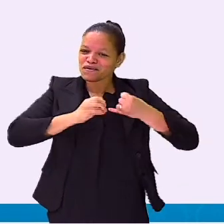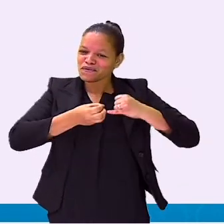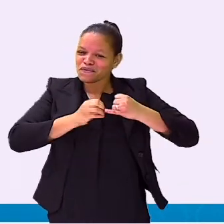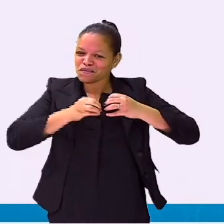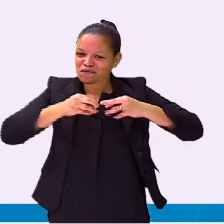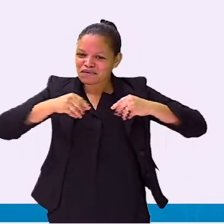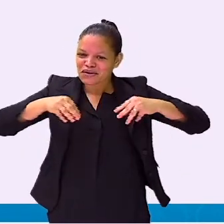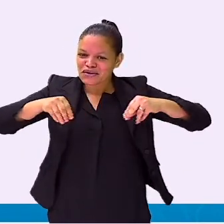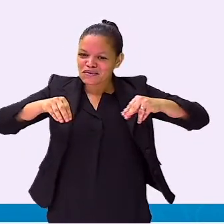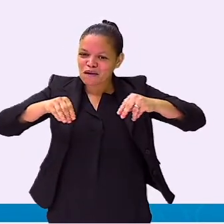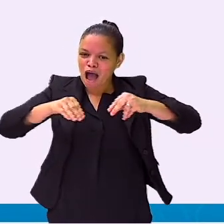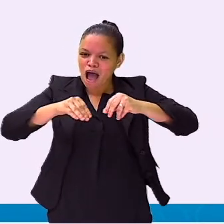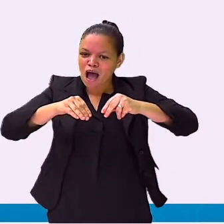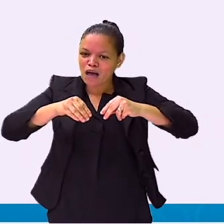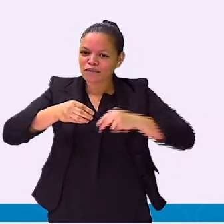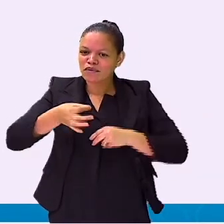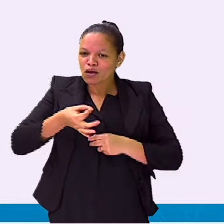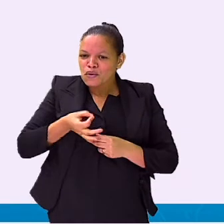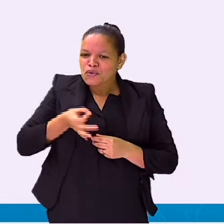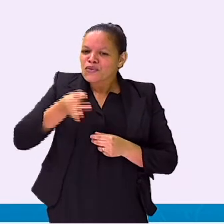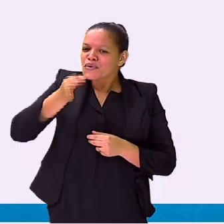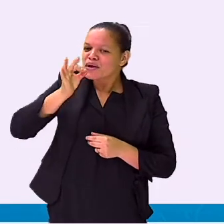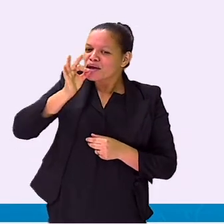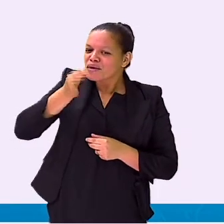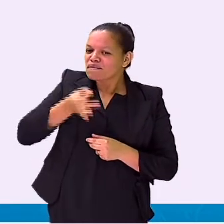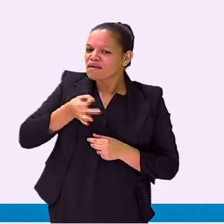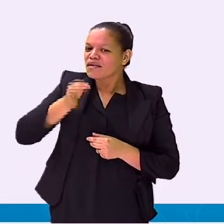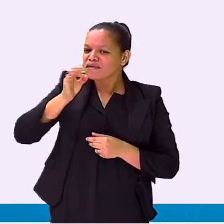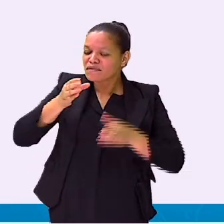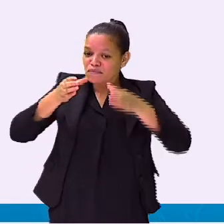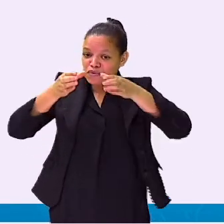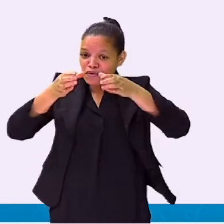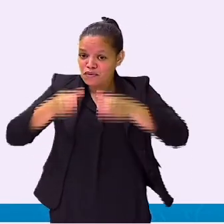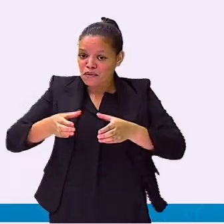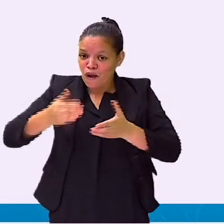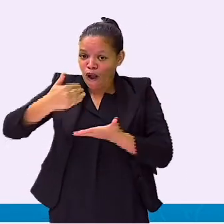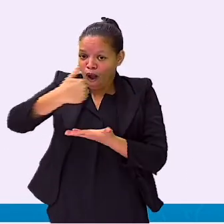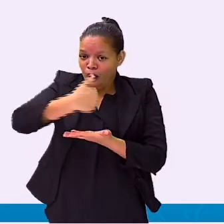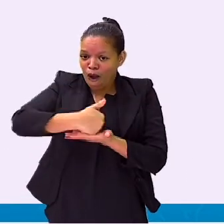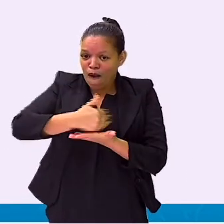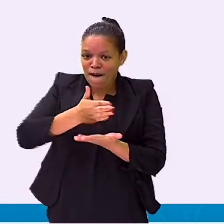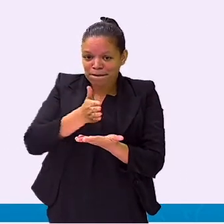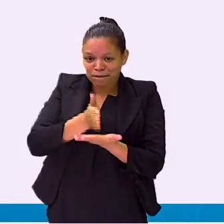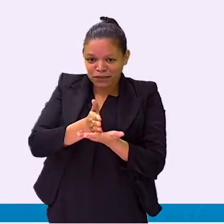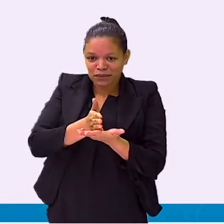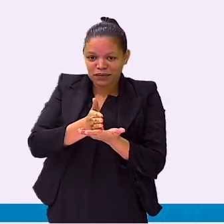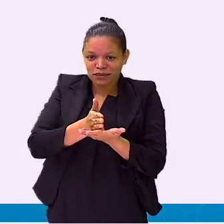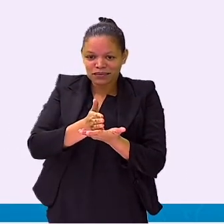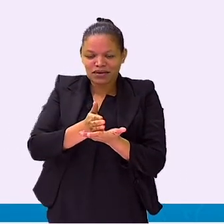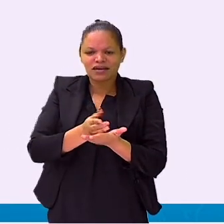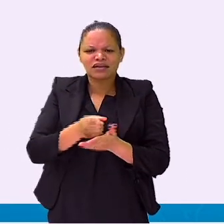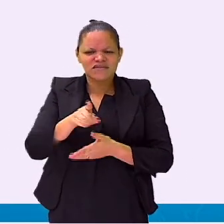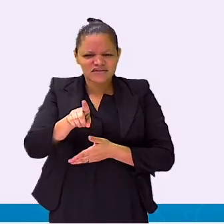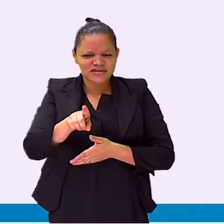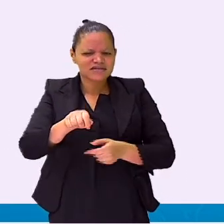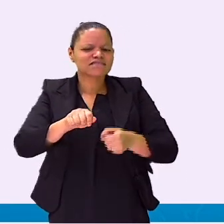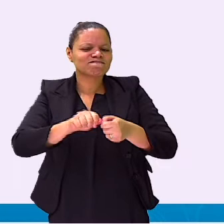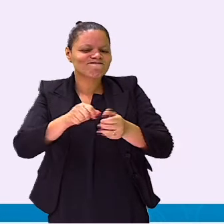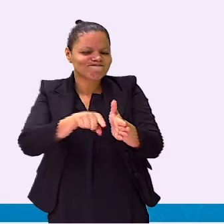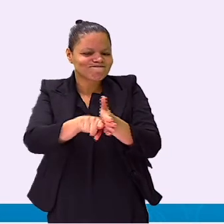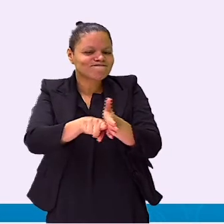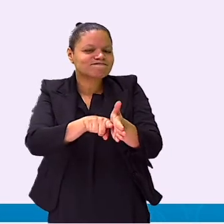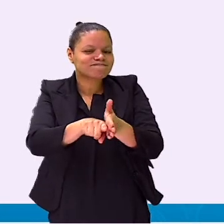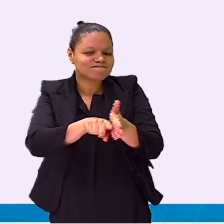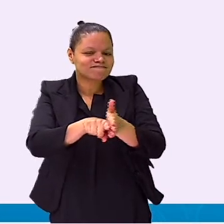da broa, mas você pode estar fazendo essa pesquisa. Número 4. Quais regiões